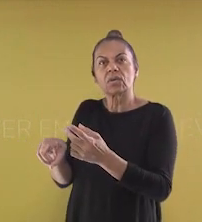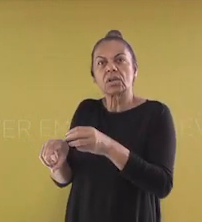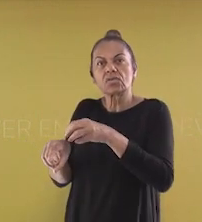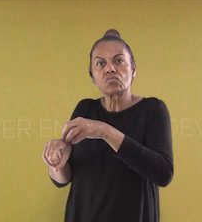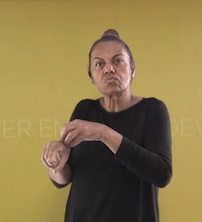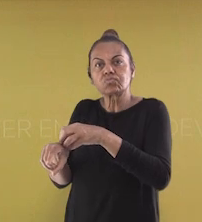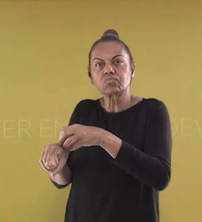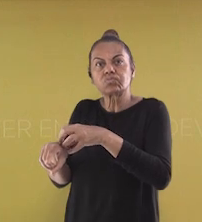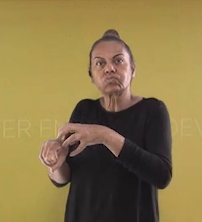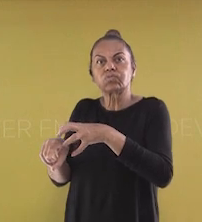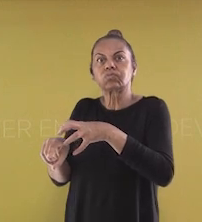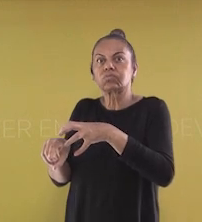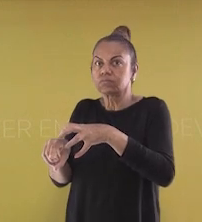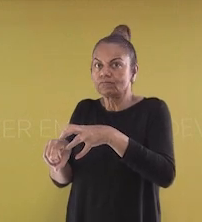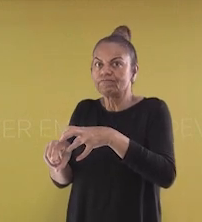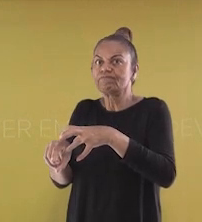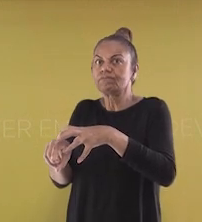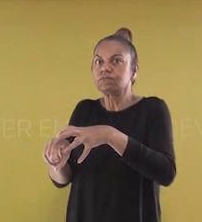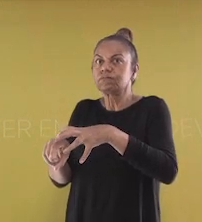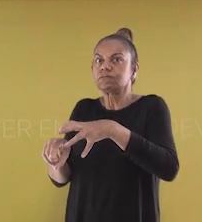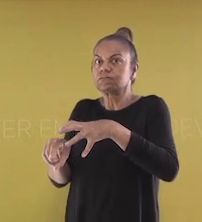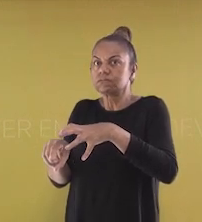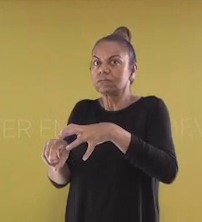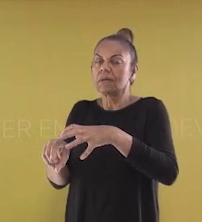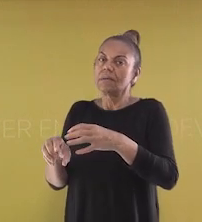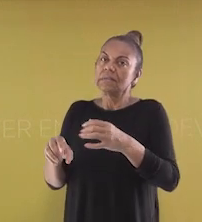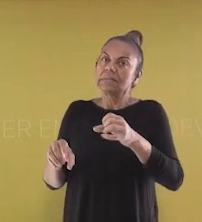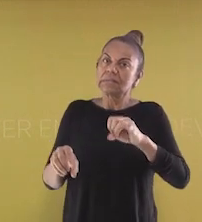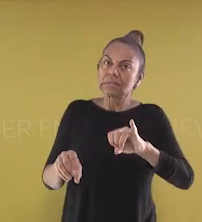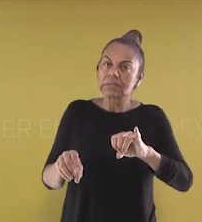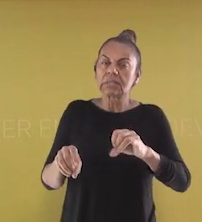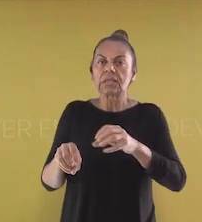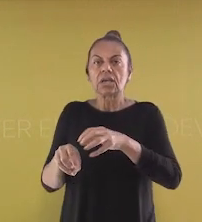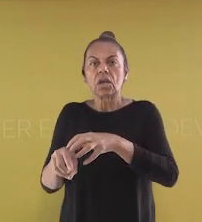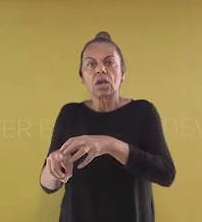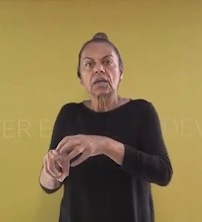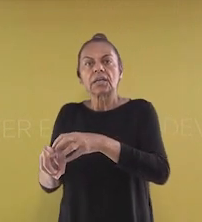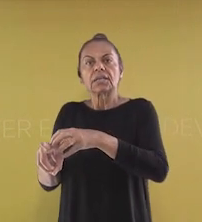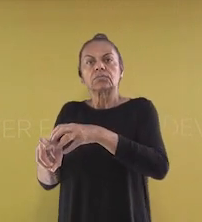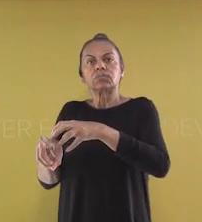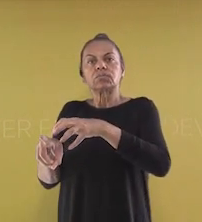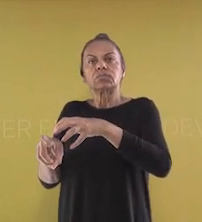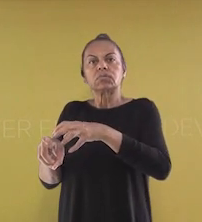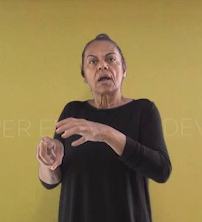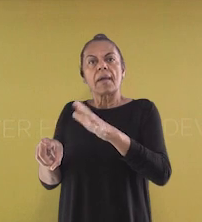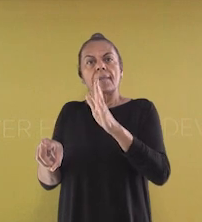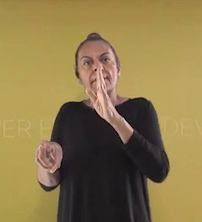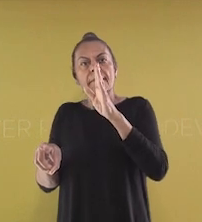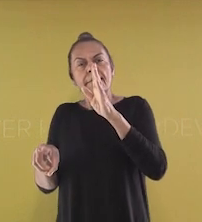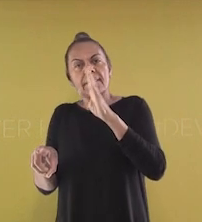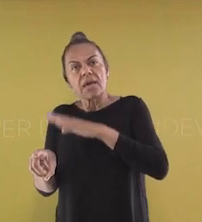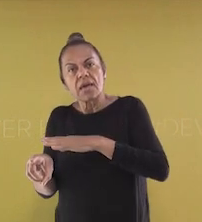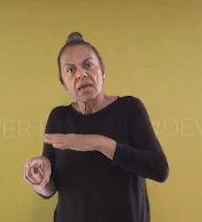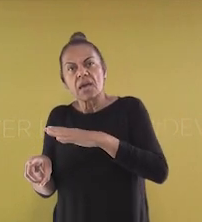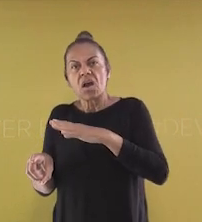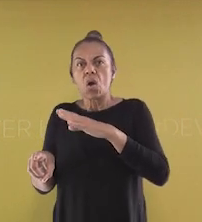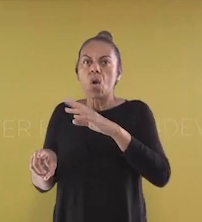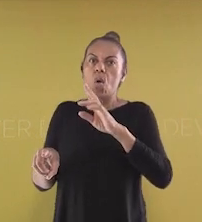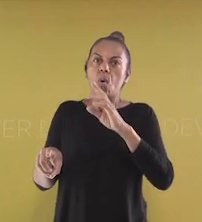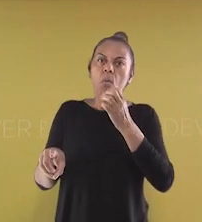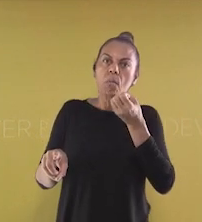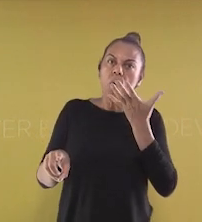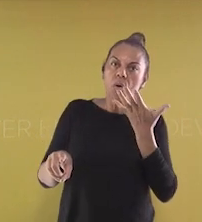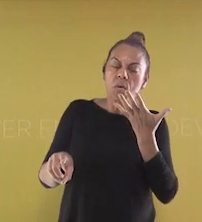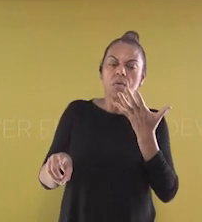passa a urina. Esse órgão é vital no processo de reprodução. O crescimento benigno da